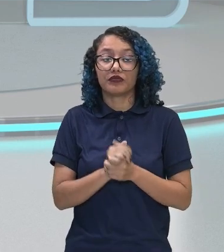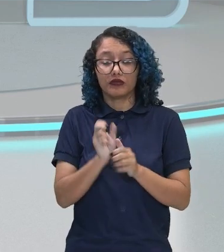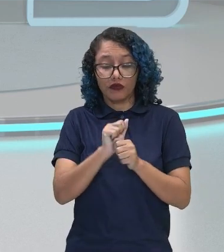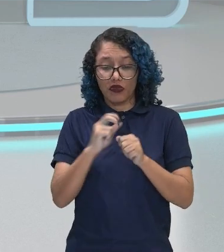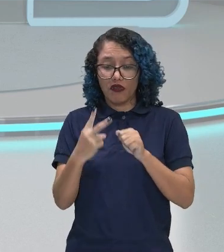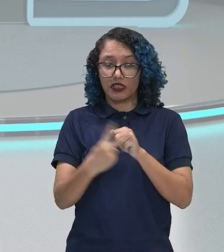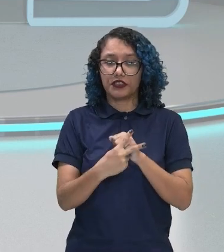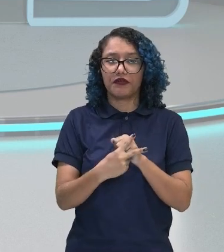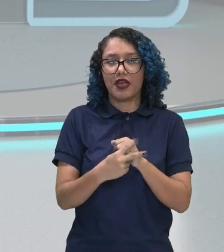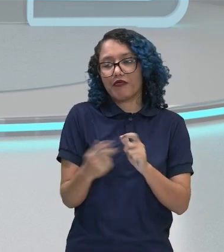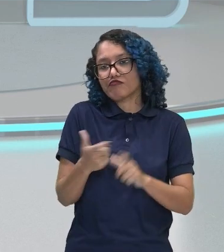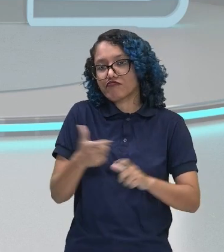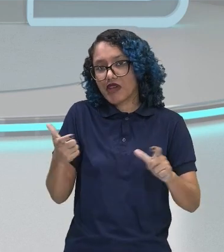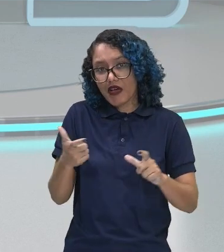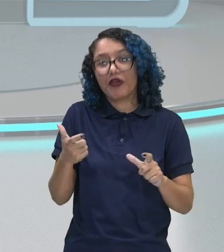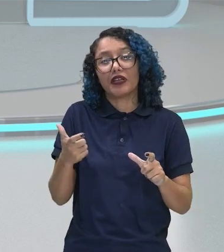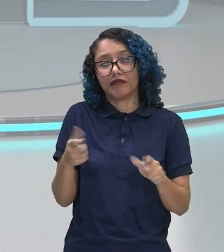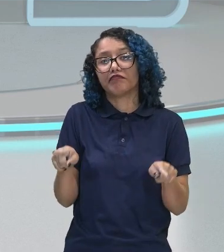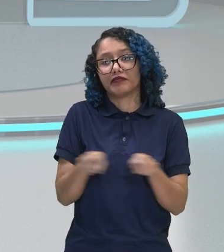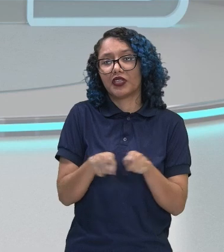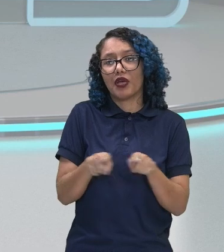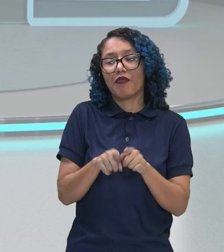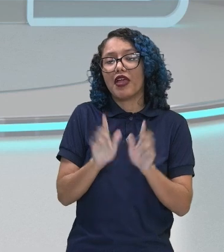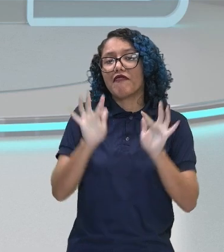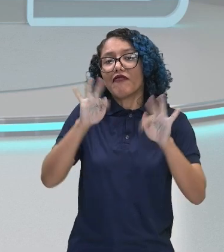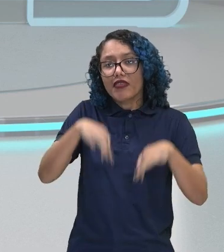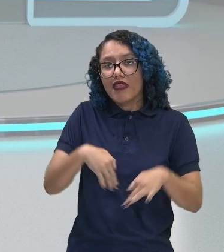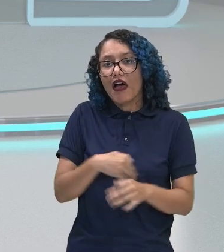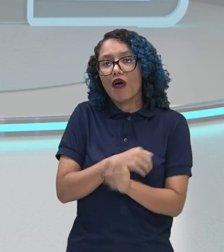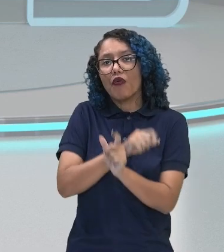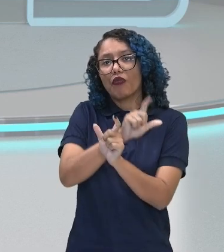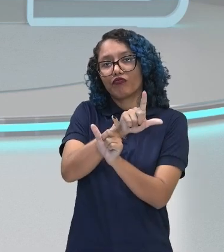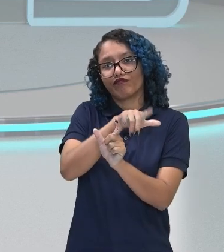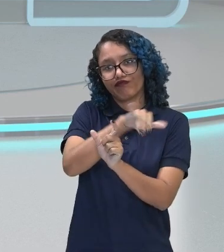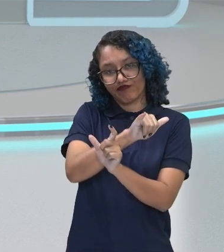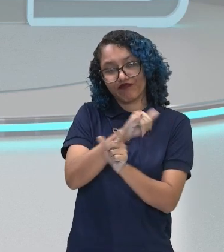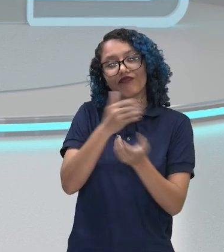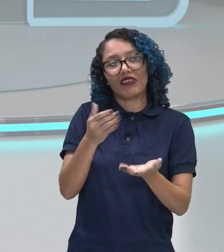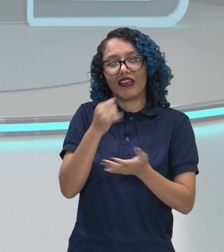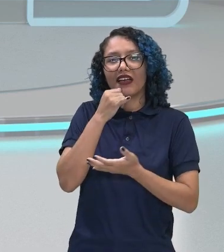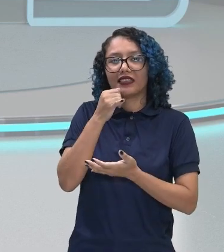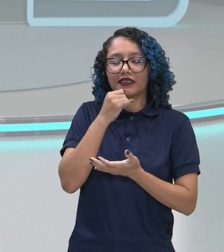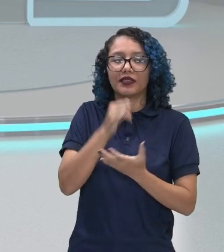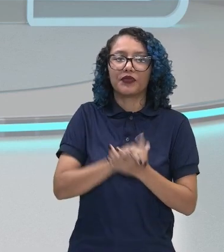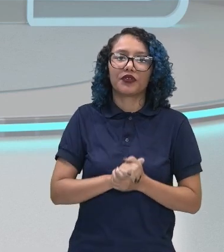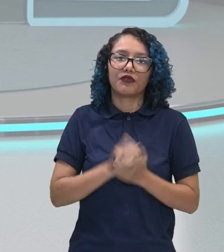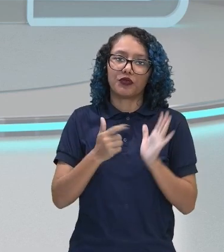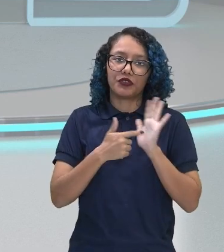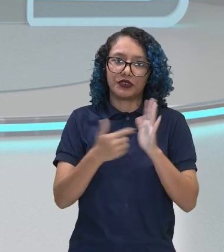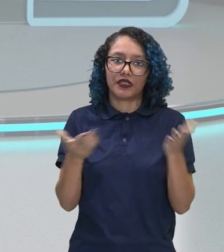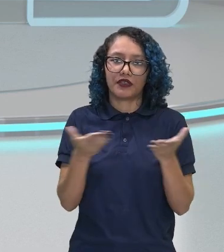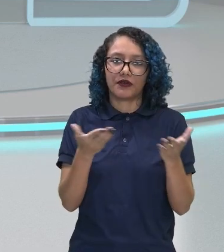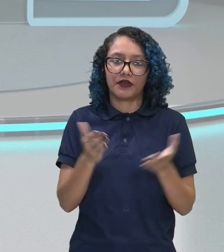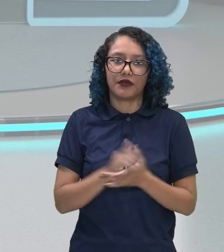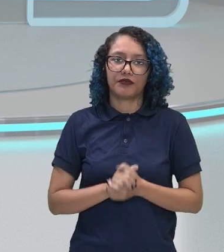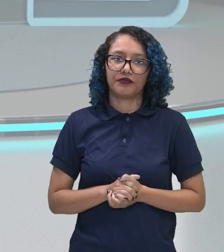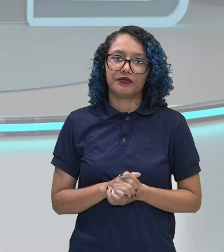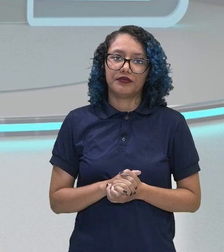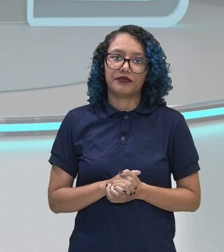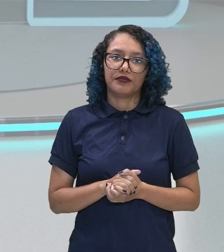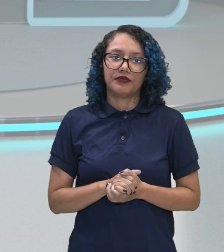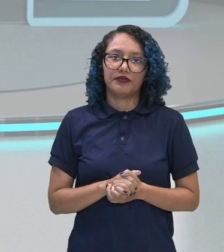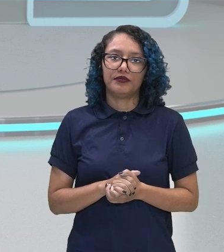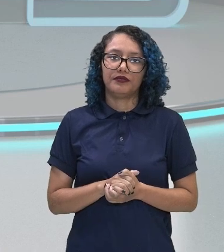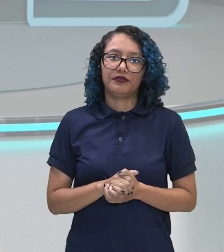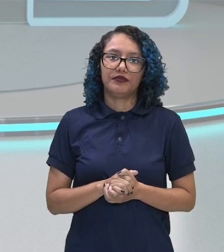ou na maioria das vezes, têm a sua terminação em LY, tá? Conforme nós vamos ver agora. Nós vamos deparar então agora